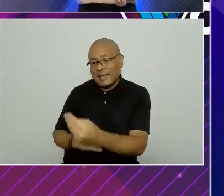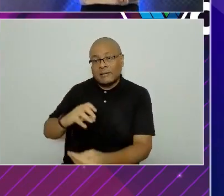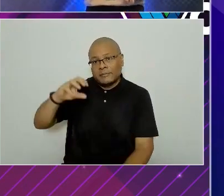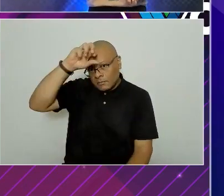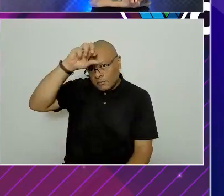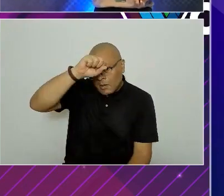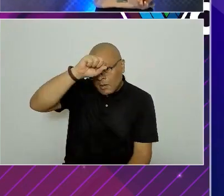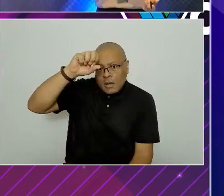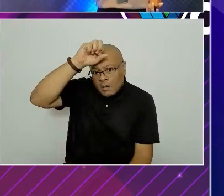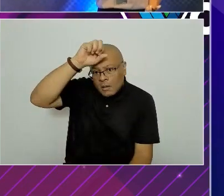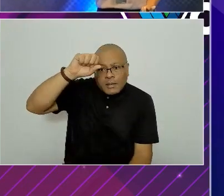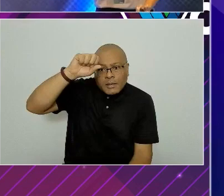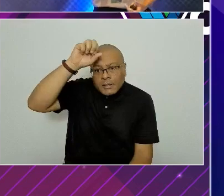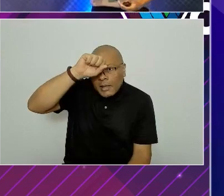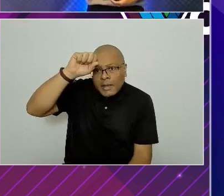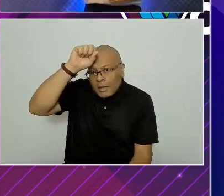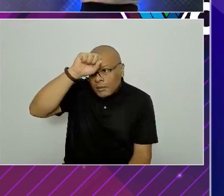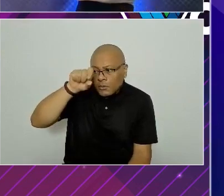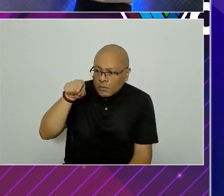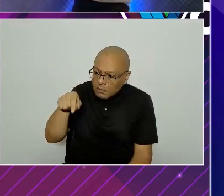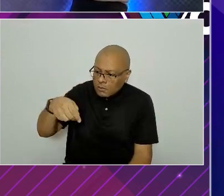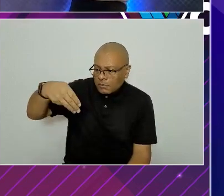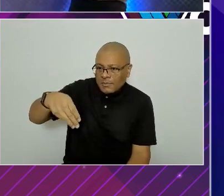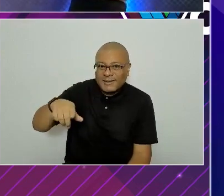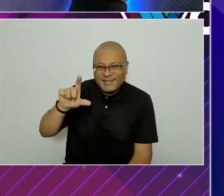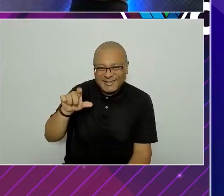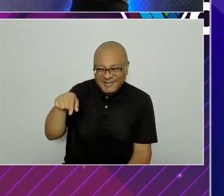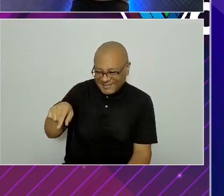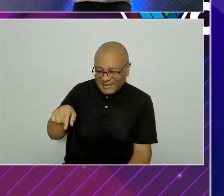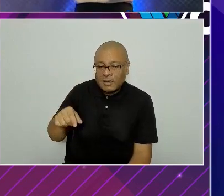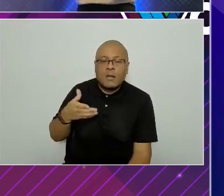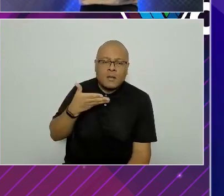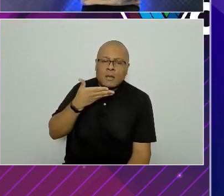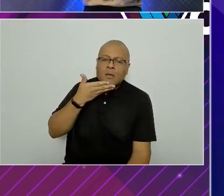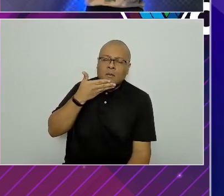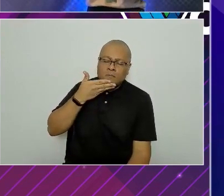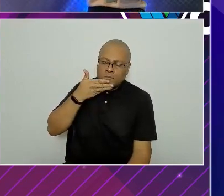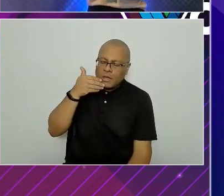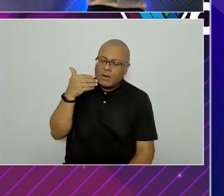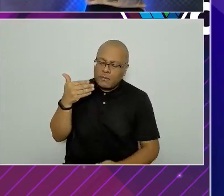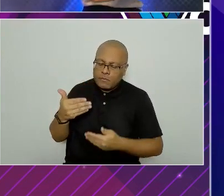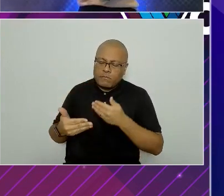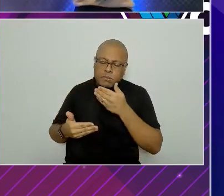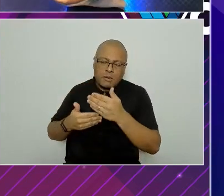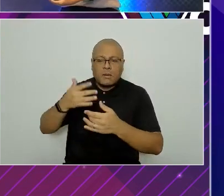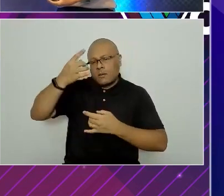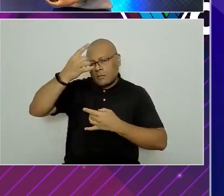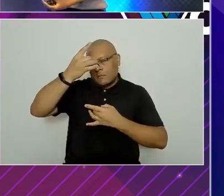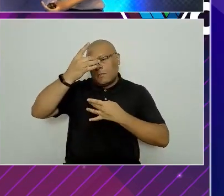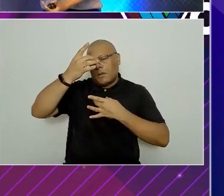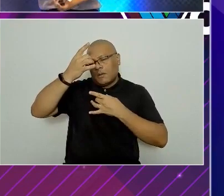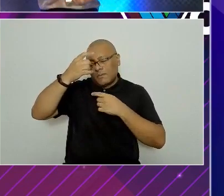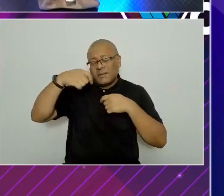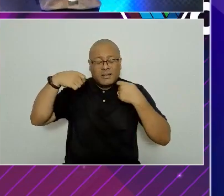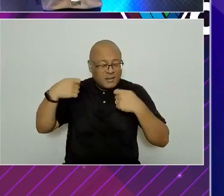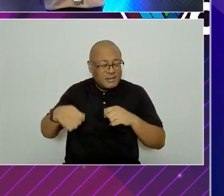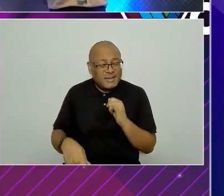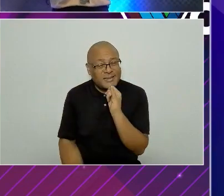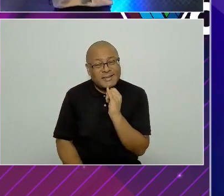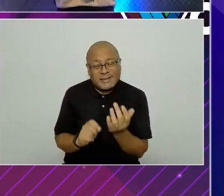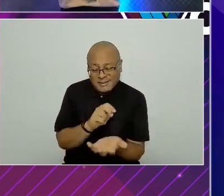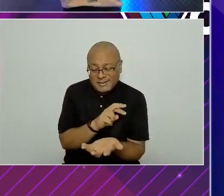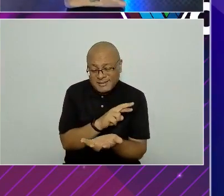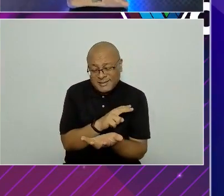para uma rede neural artificial, melhor ela vai conseguir performar, né? Então, ela precisa de muitos exemplos para ela conseguir